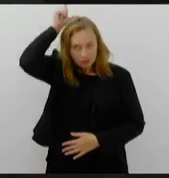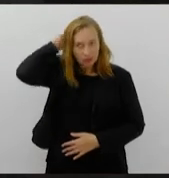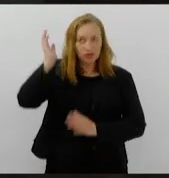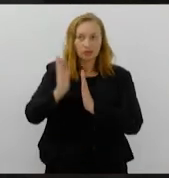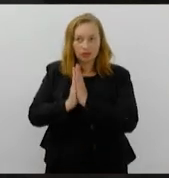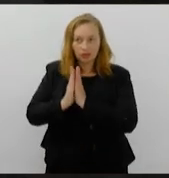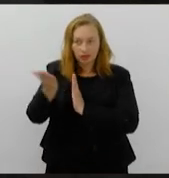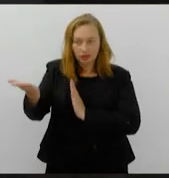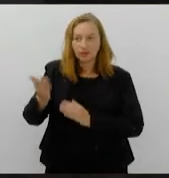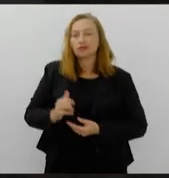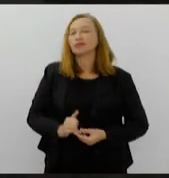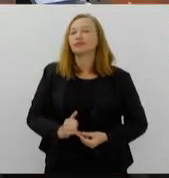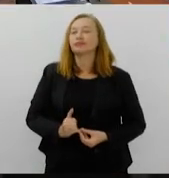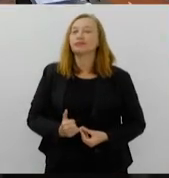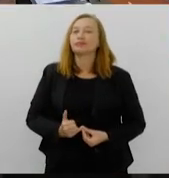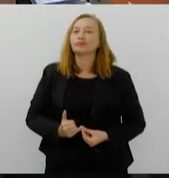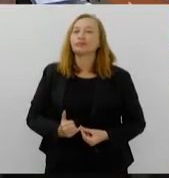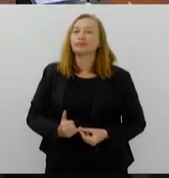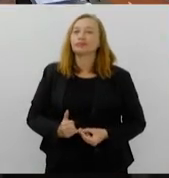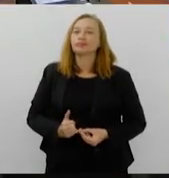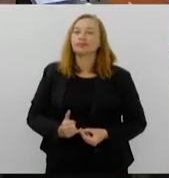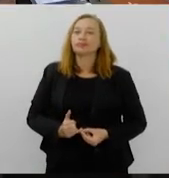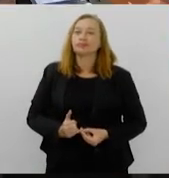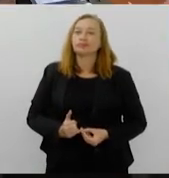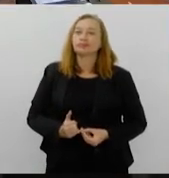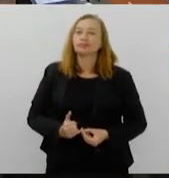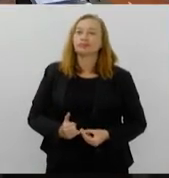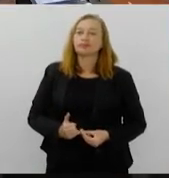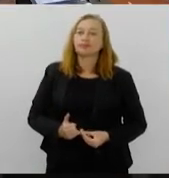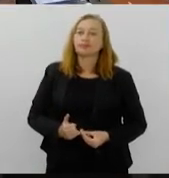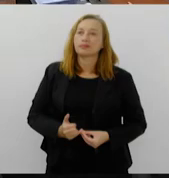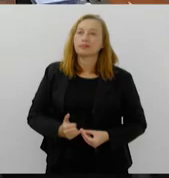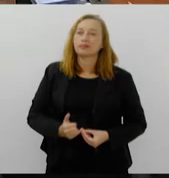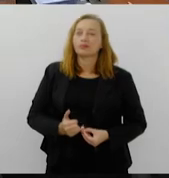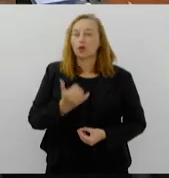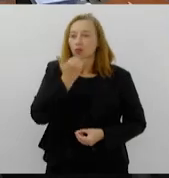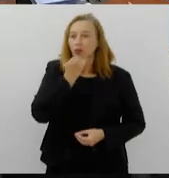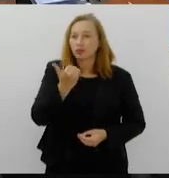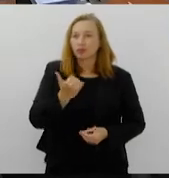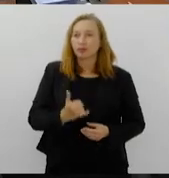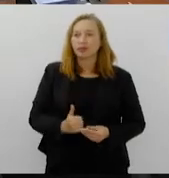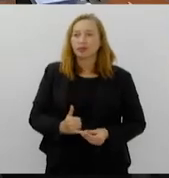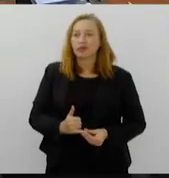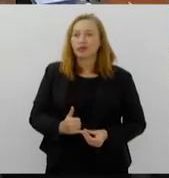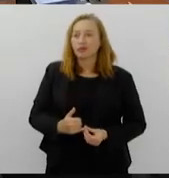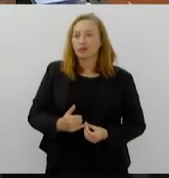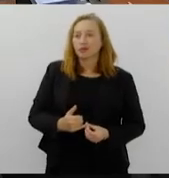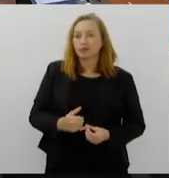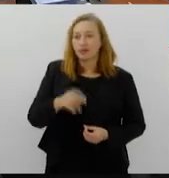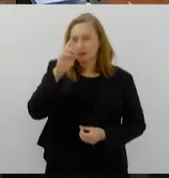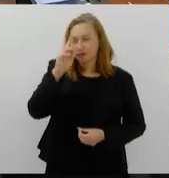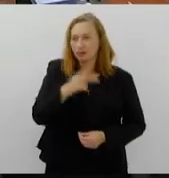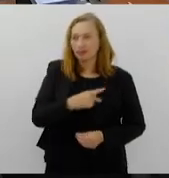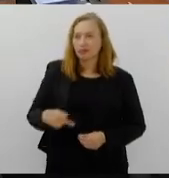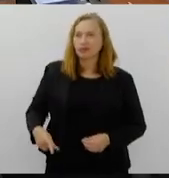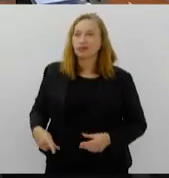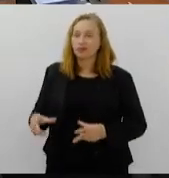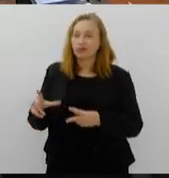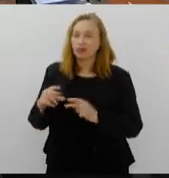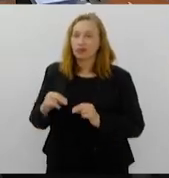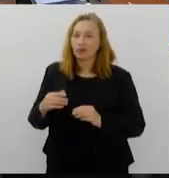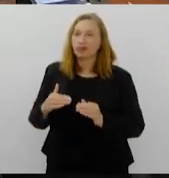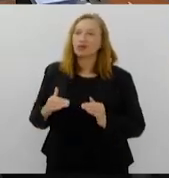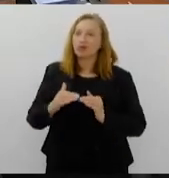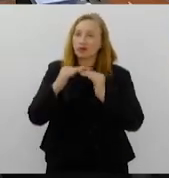Desculpa. Senhor presidente, no mérito, voto